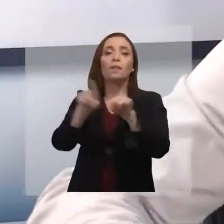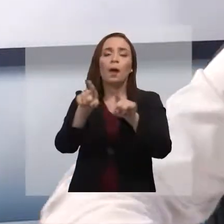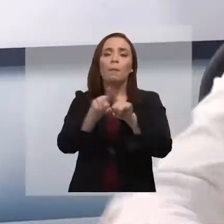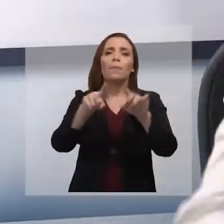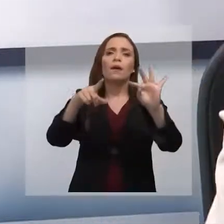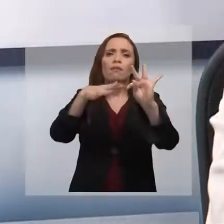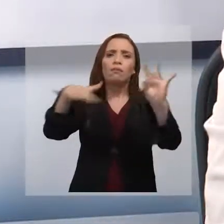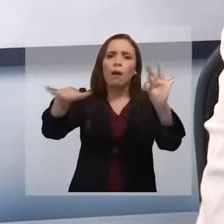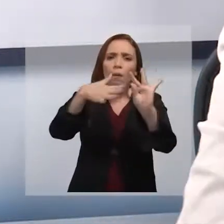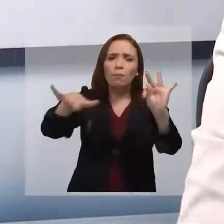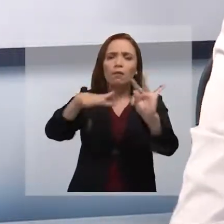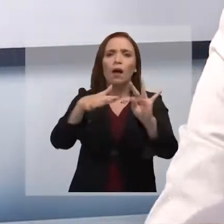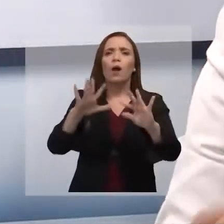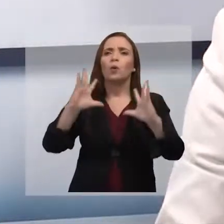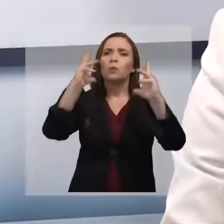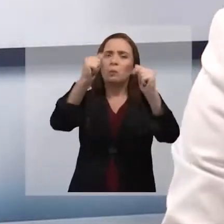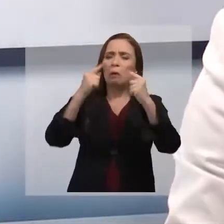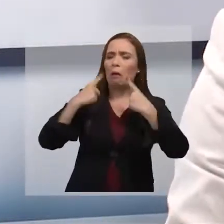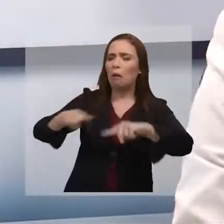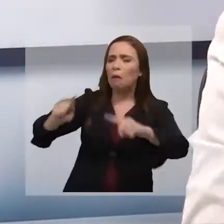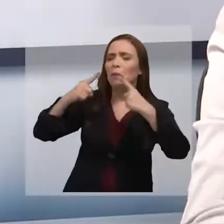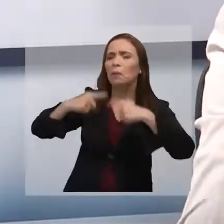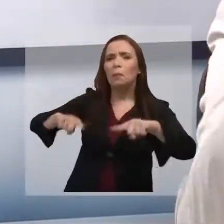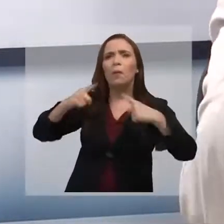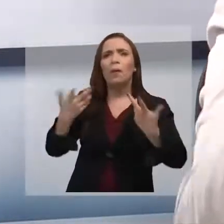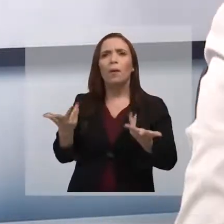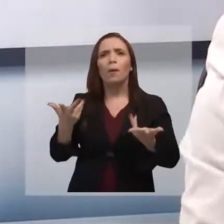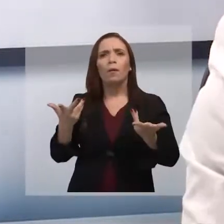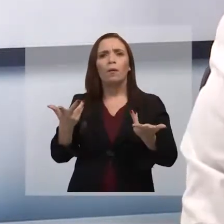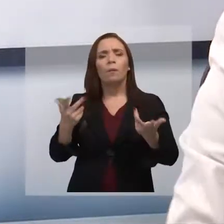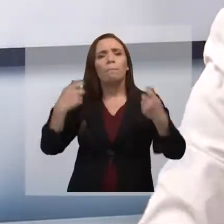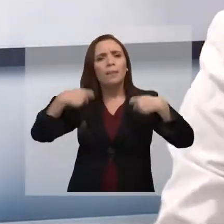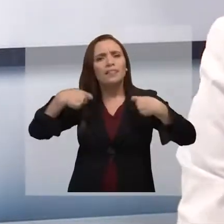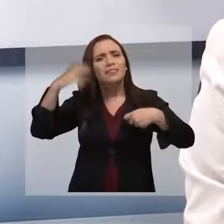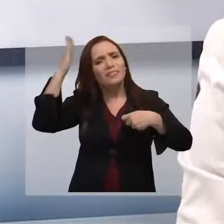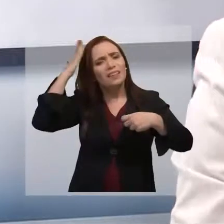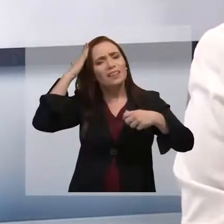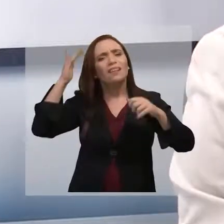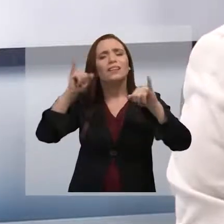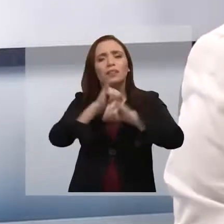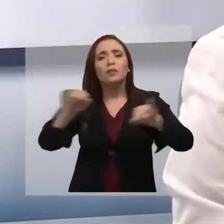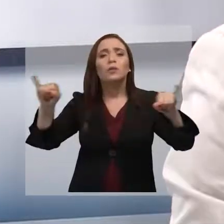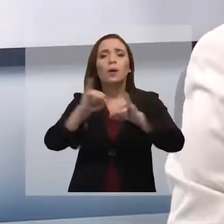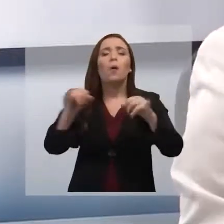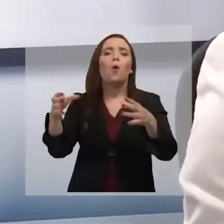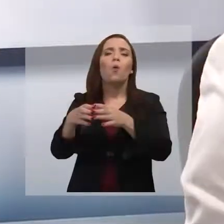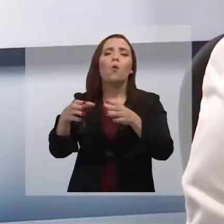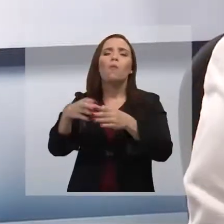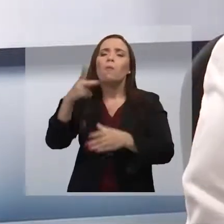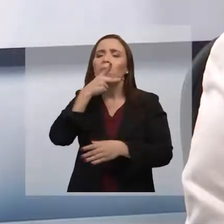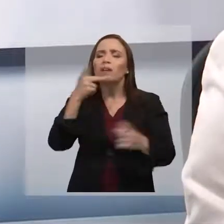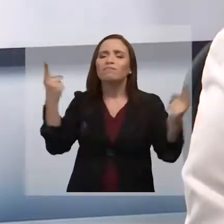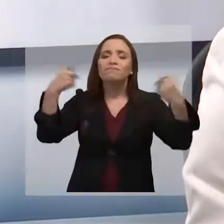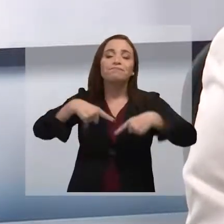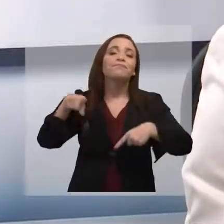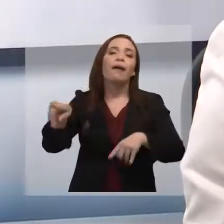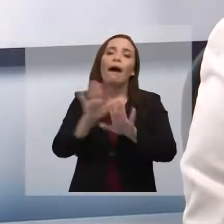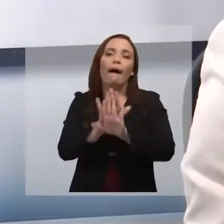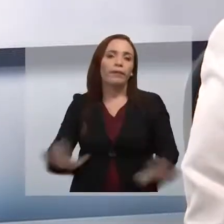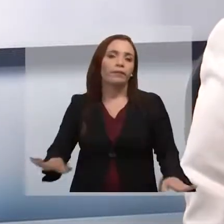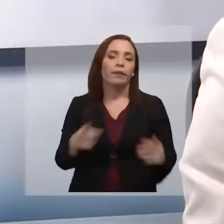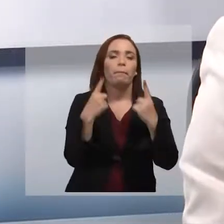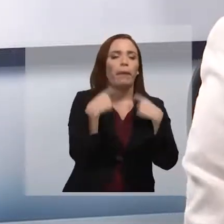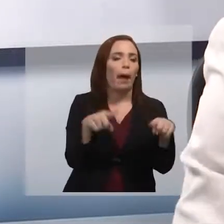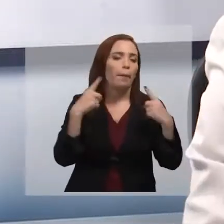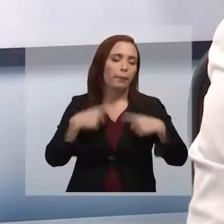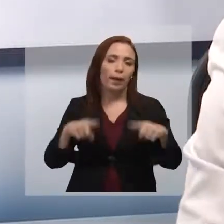livre acesso. E a oposição criticou muito isso, aí o povo entender, a oposição faz a oposição por fazer, né?